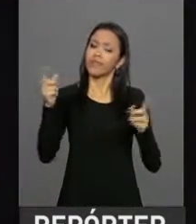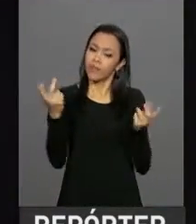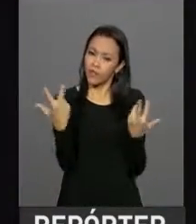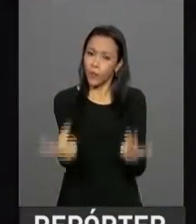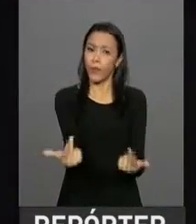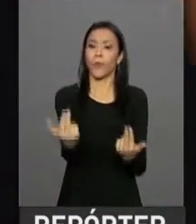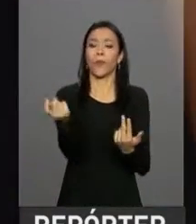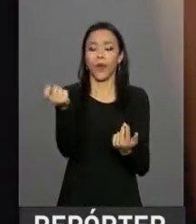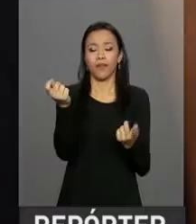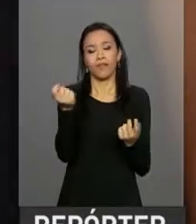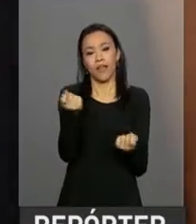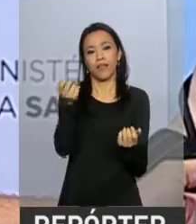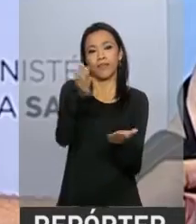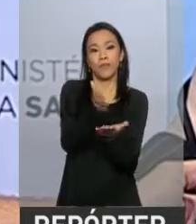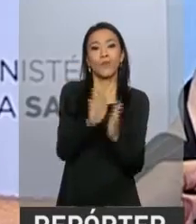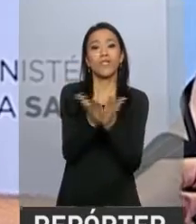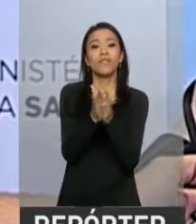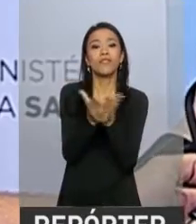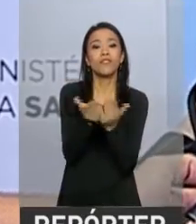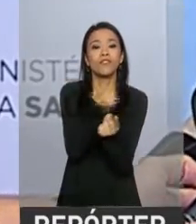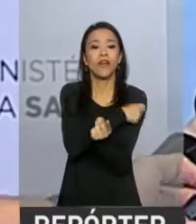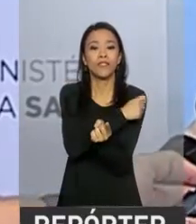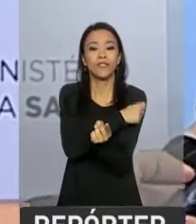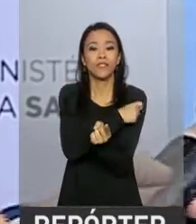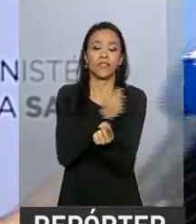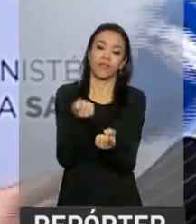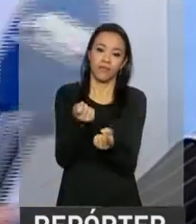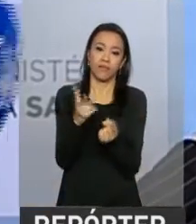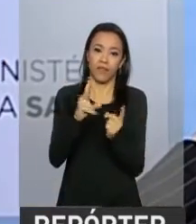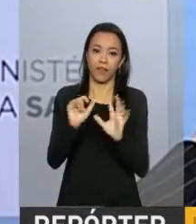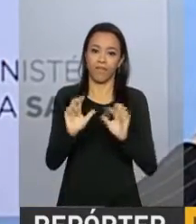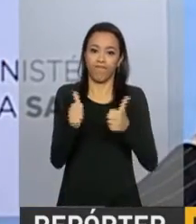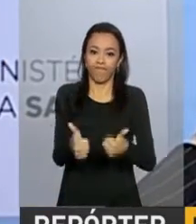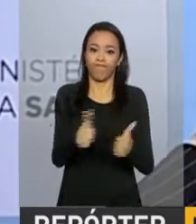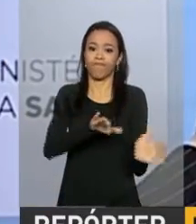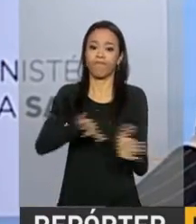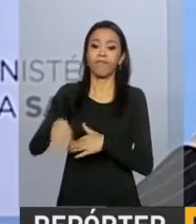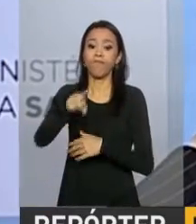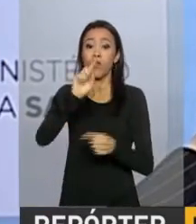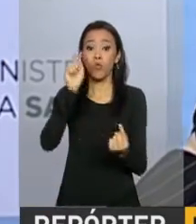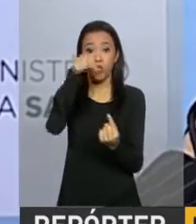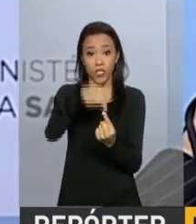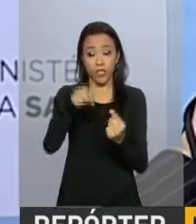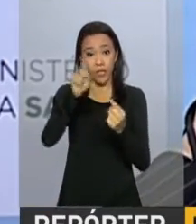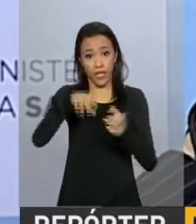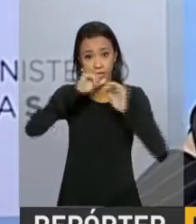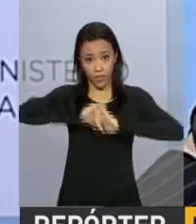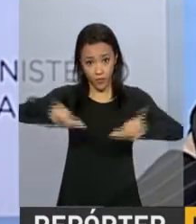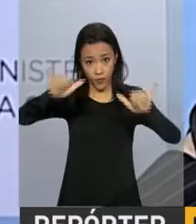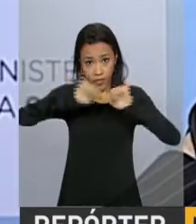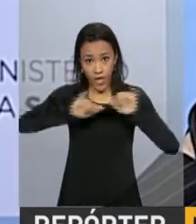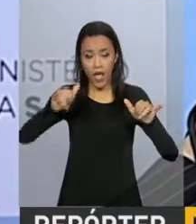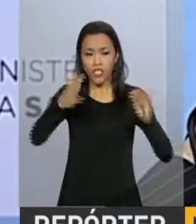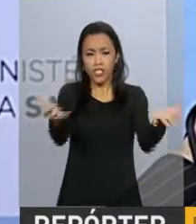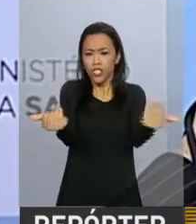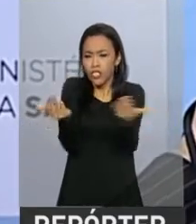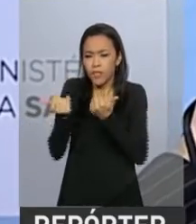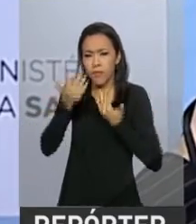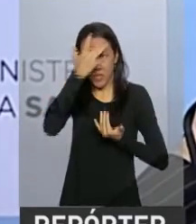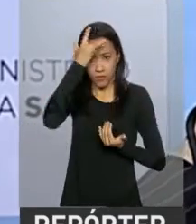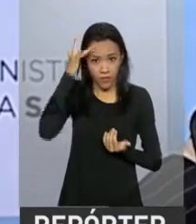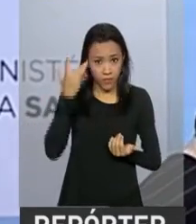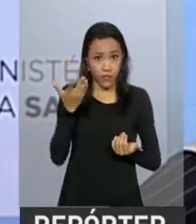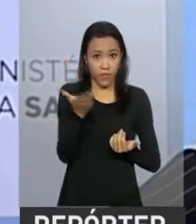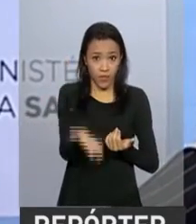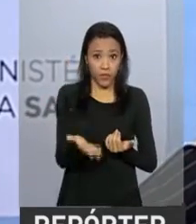também vão poder botar a caderneta em dia objetivo é que já que fazemos a campanha de vacinação mobilizamos as pessoas para que